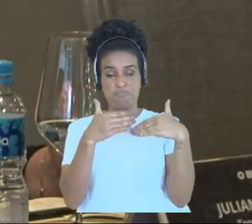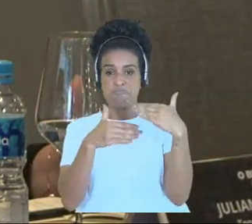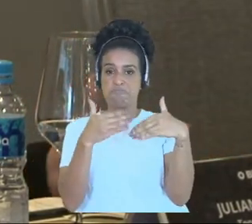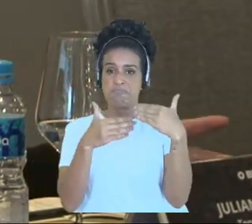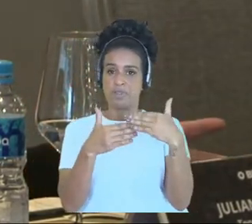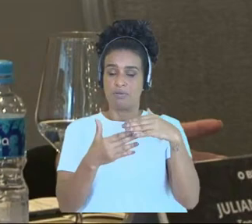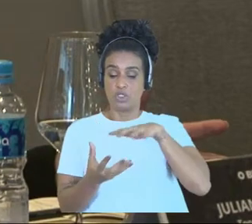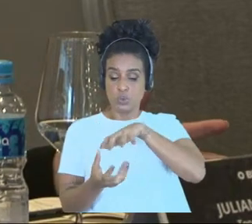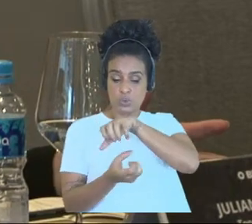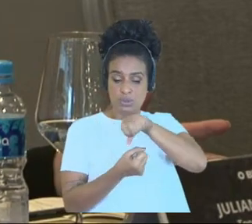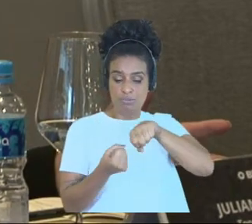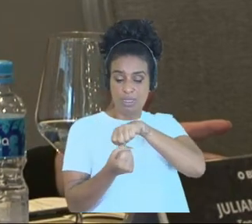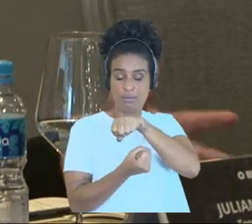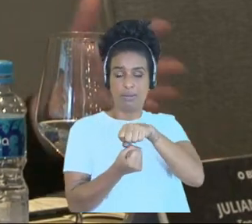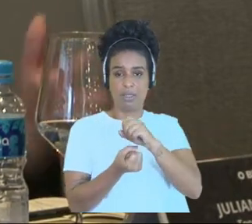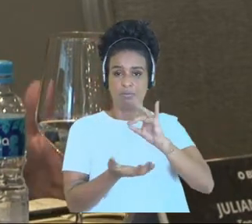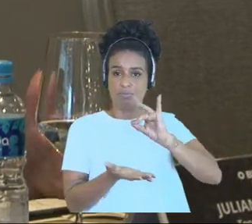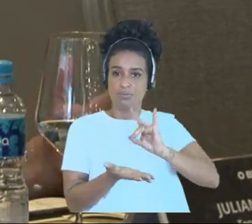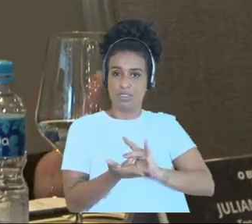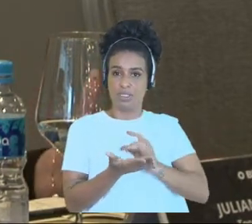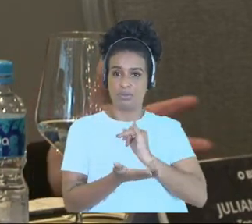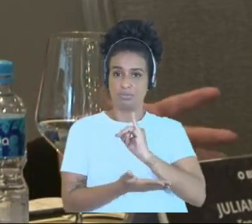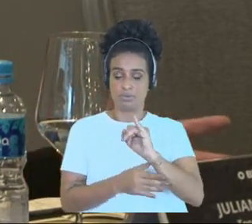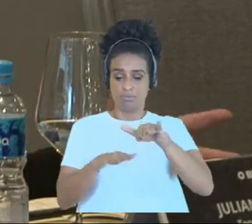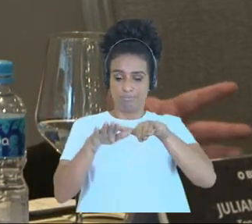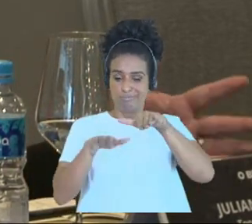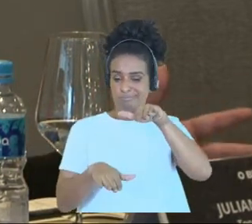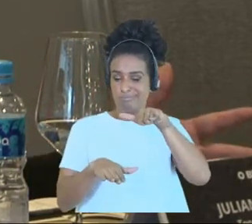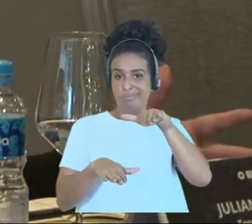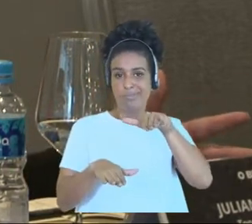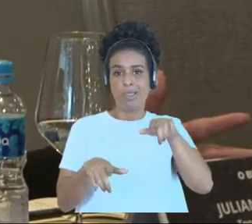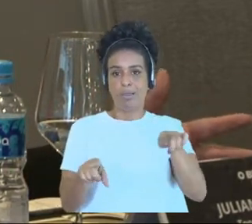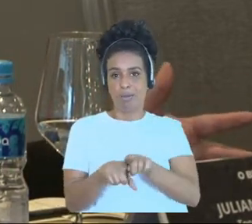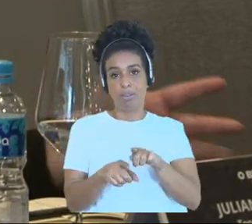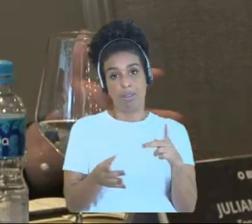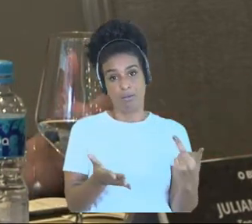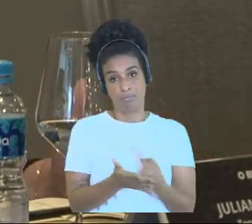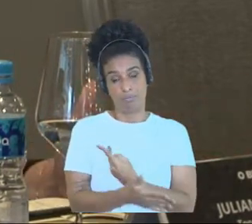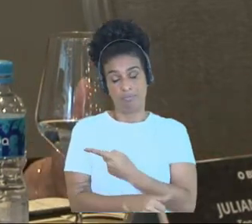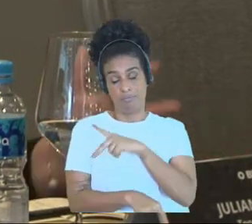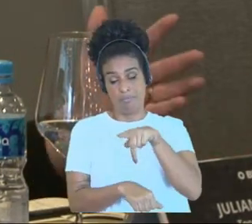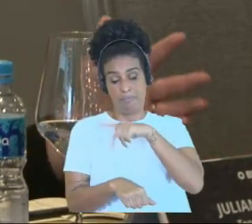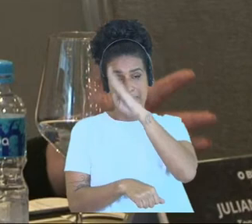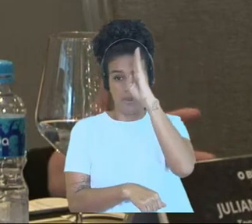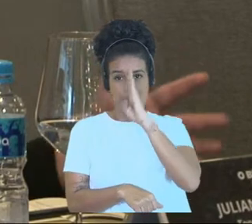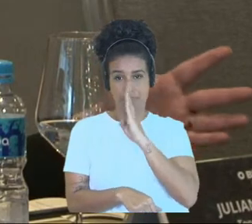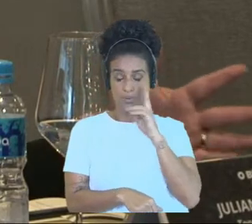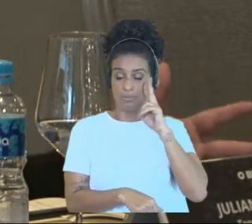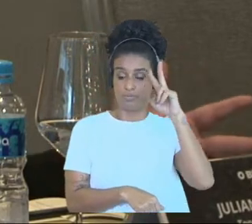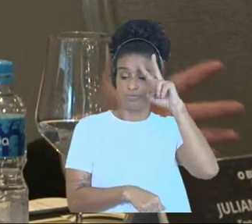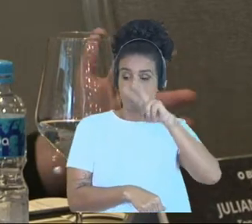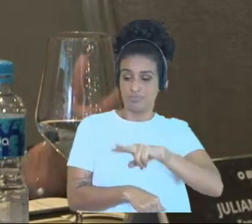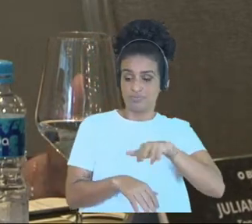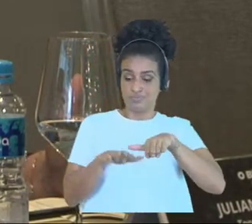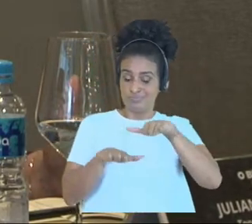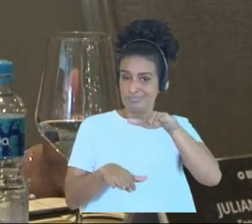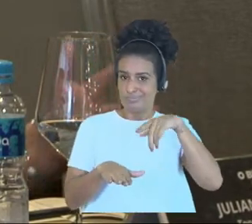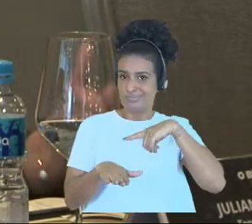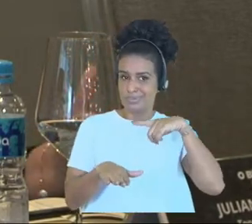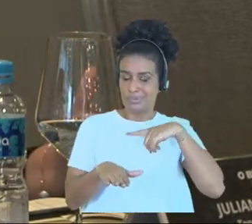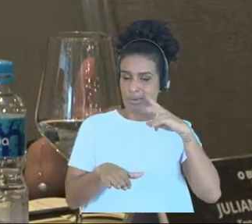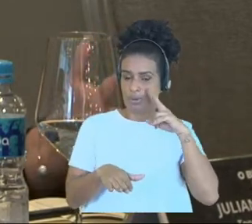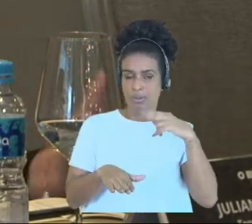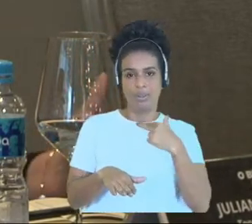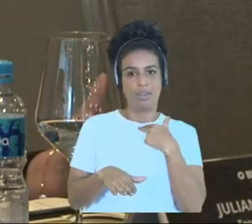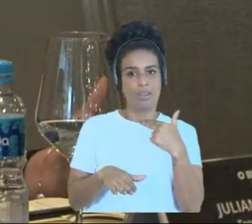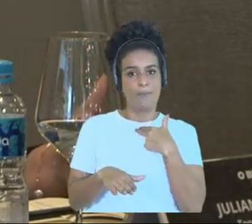crescimento sustentado no médio e longo prazo, com tamanha desigualdade como a gente tem no Brasil. A gente precisa revisitar incoerências no sentido de que a gente não